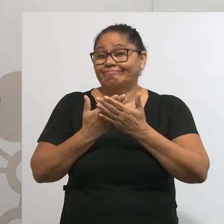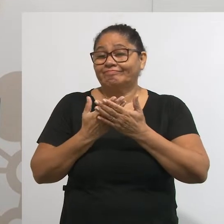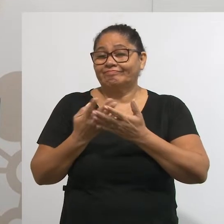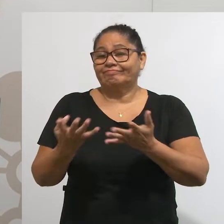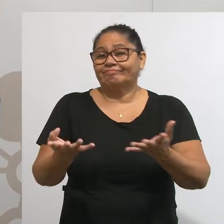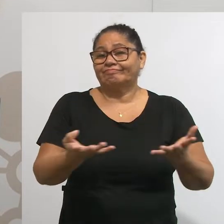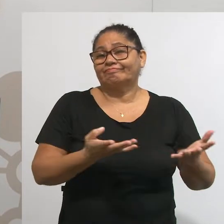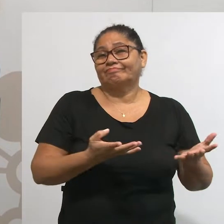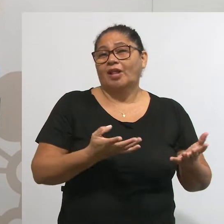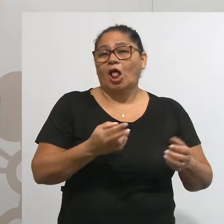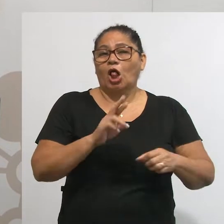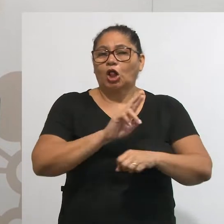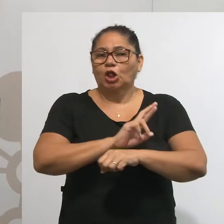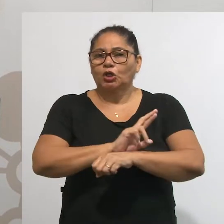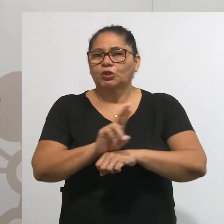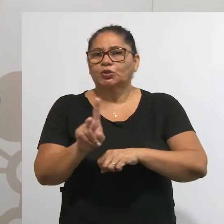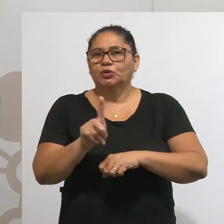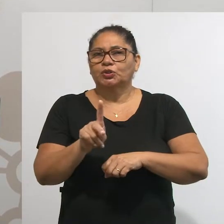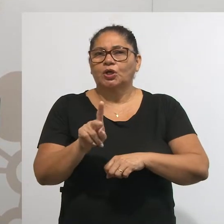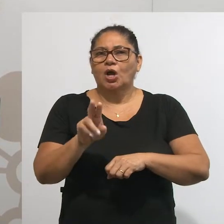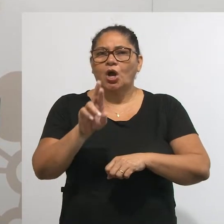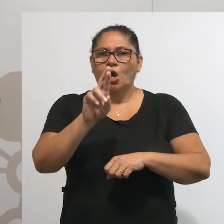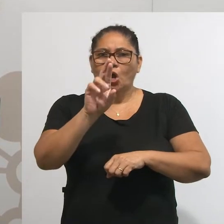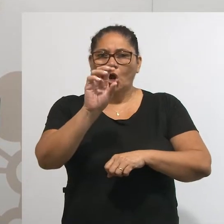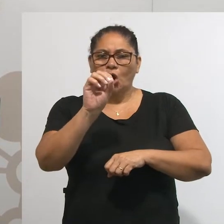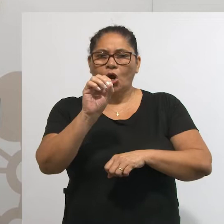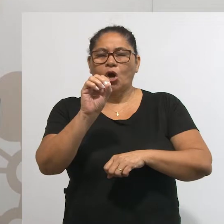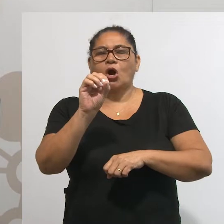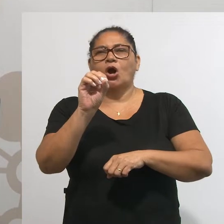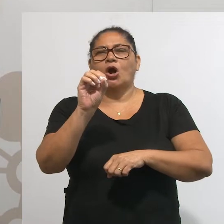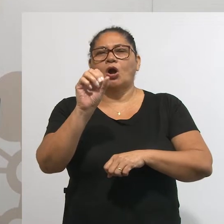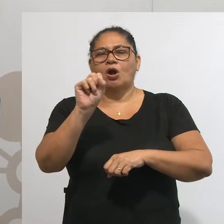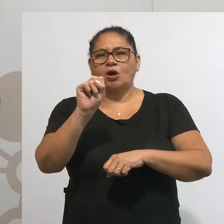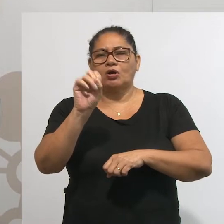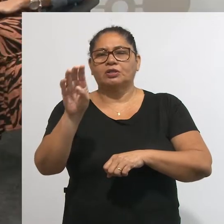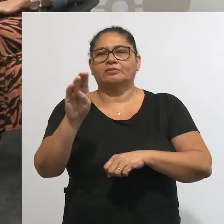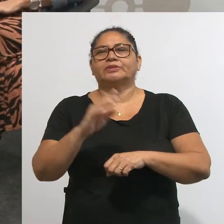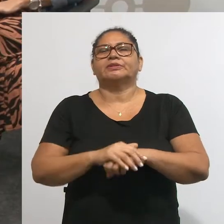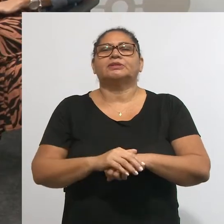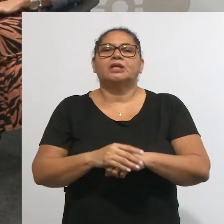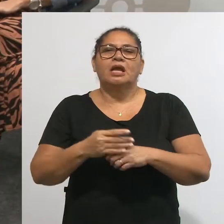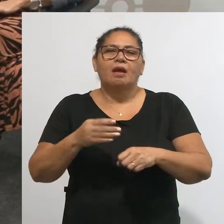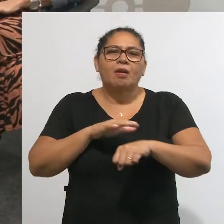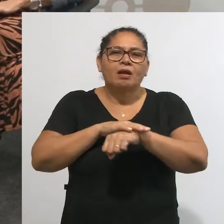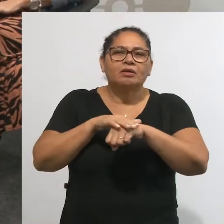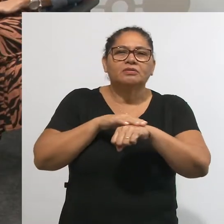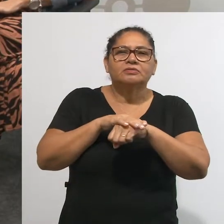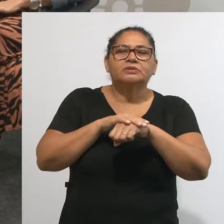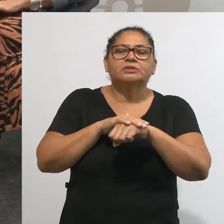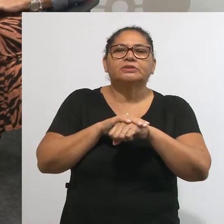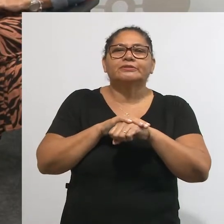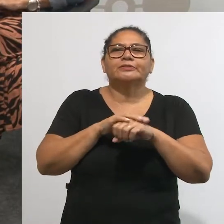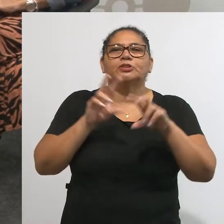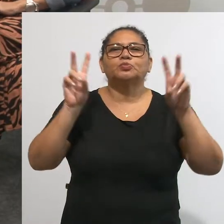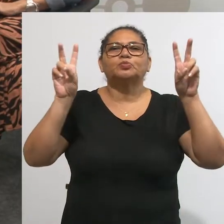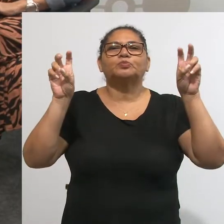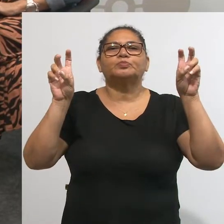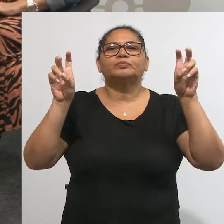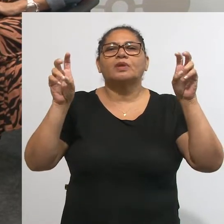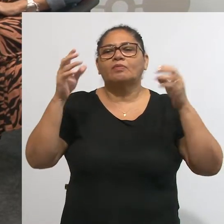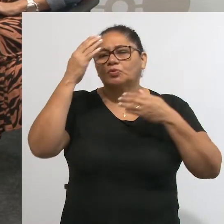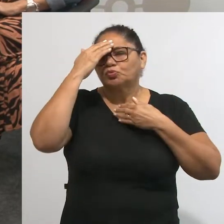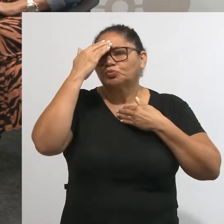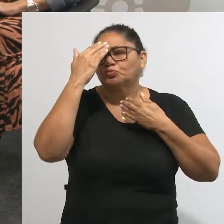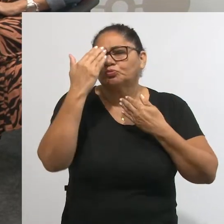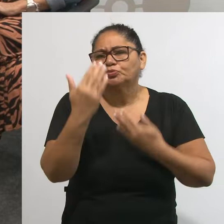eu convidei a professora doutora Rosa Martins Costa Pereira para dialogar conosco sobre este tema. Professora,